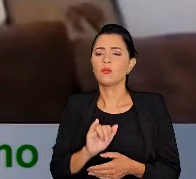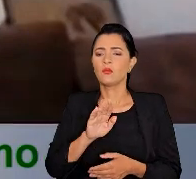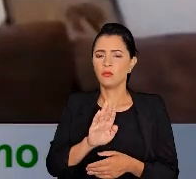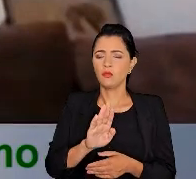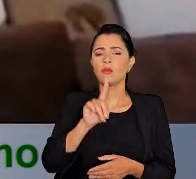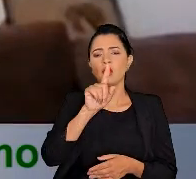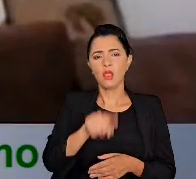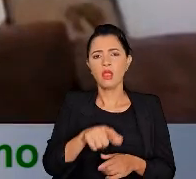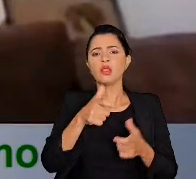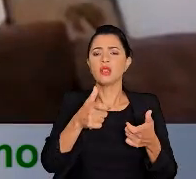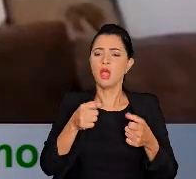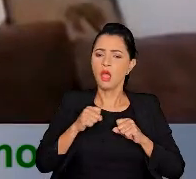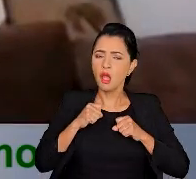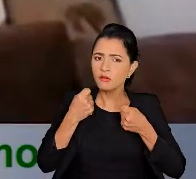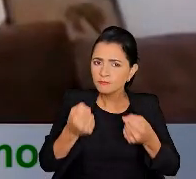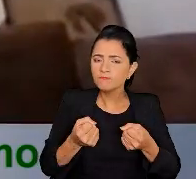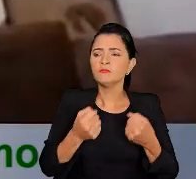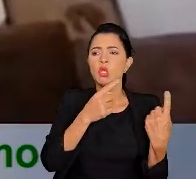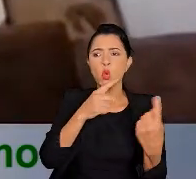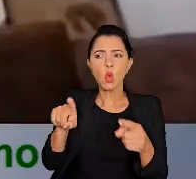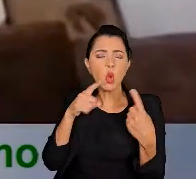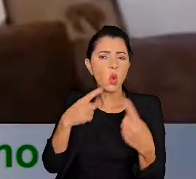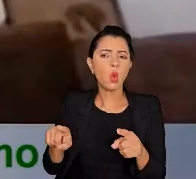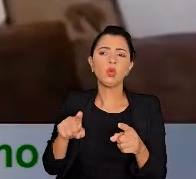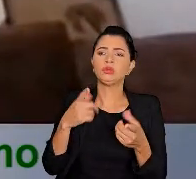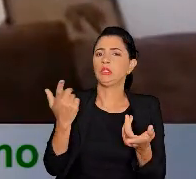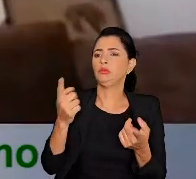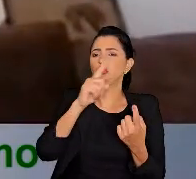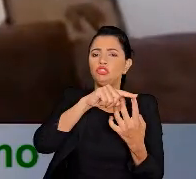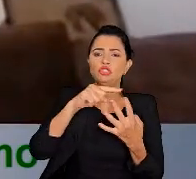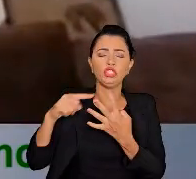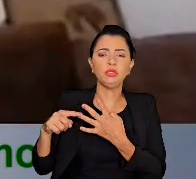linha de frente no combate a todo tipo de intolerância,